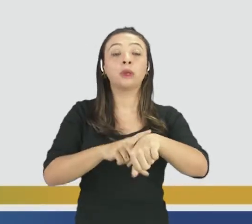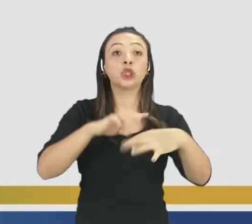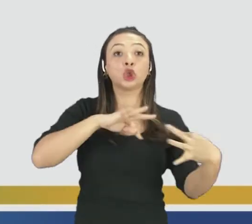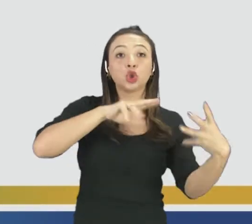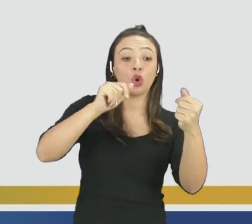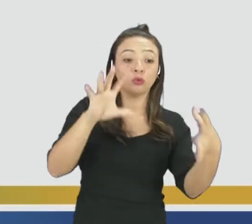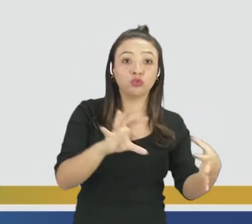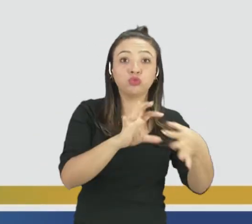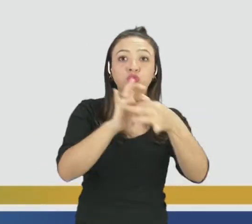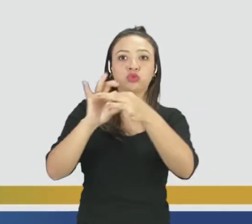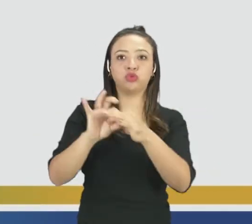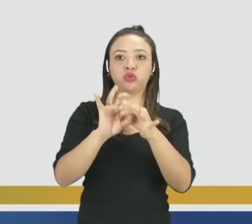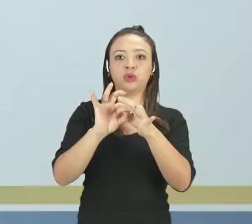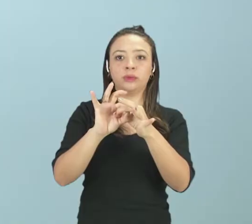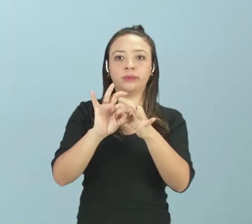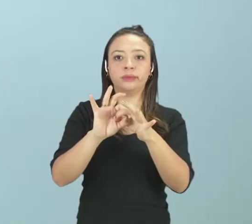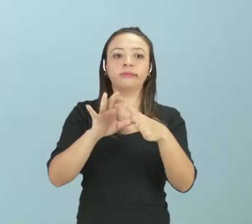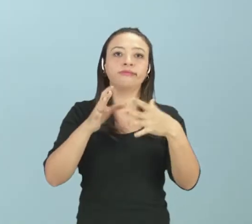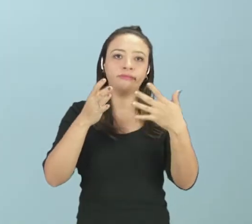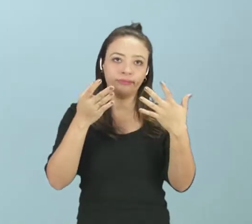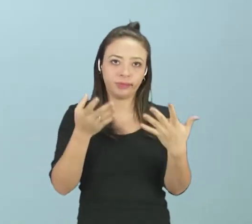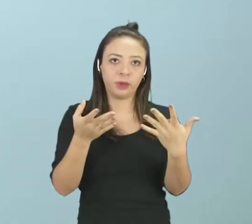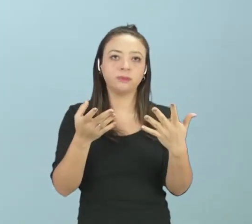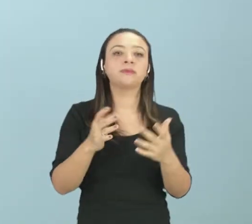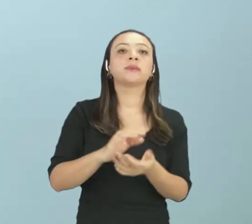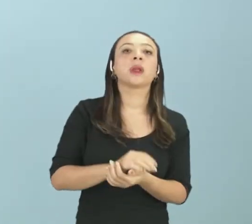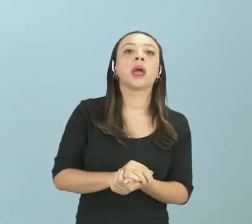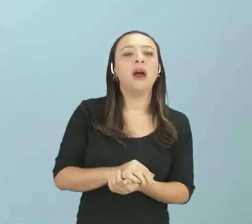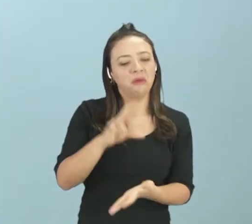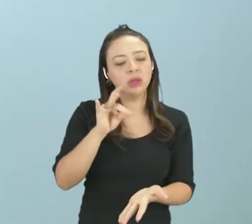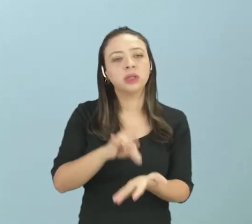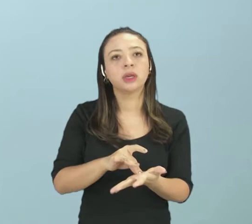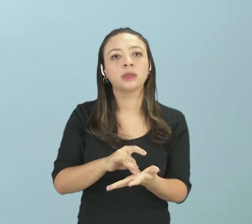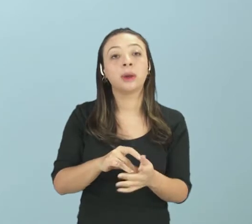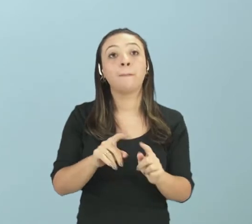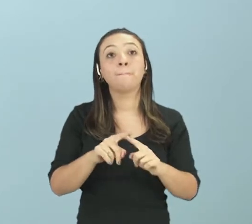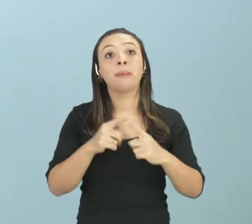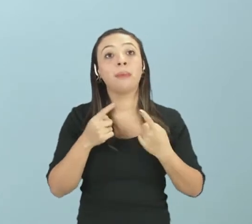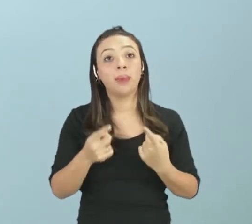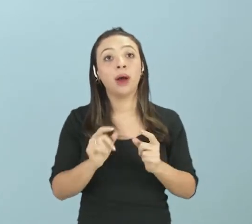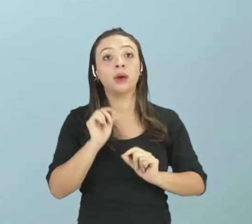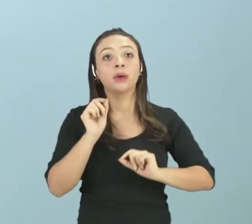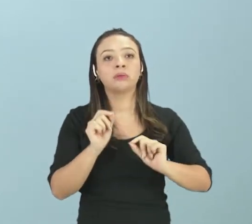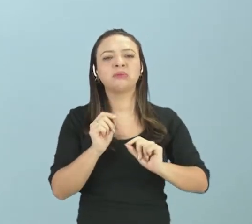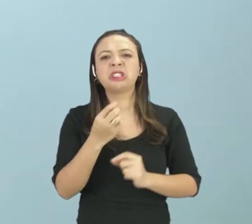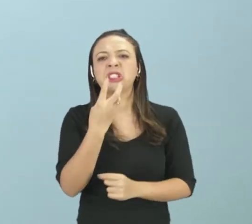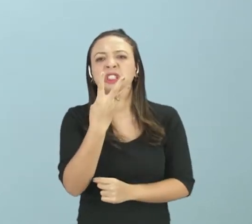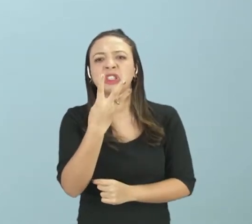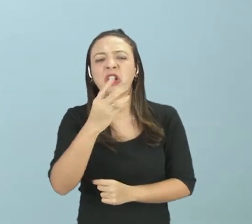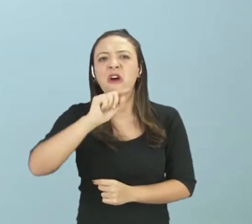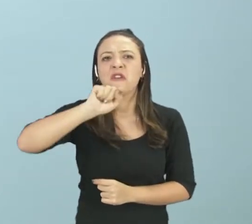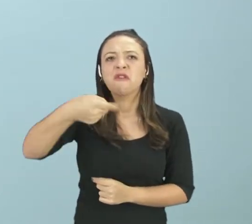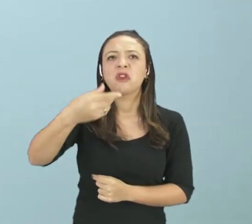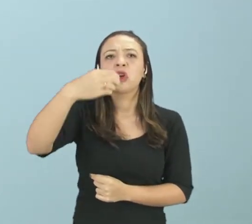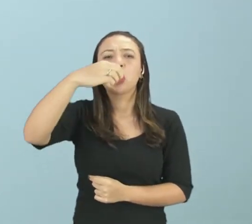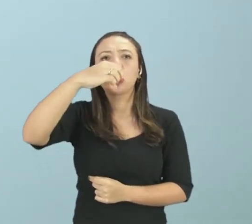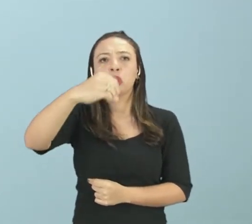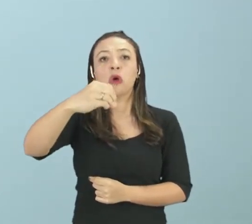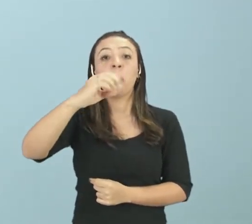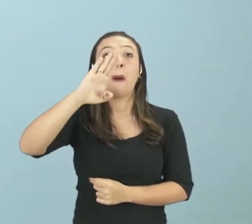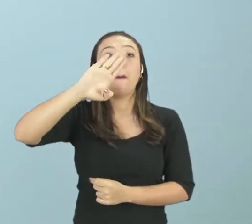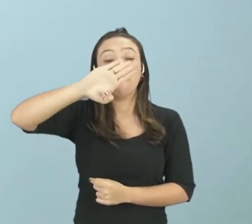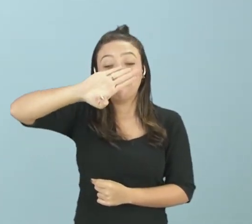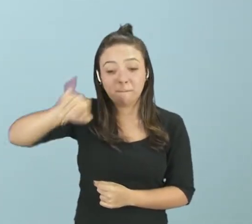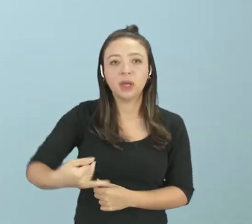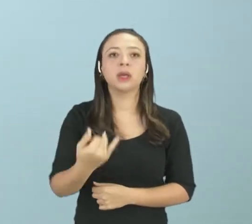estão conectados não deixa de ser uma verdade mas não é só isso até porque apenas 3,9 bilhões